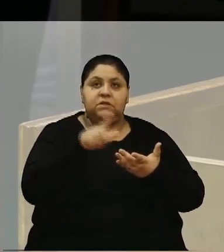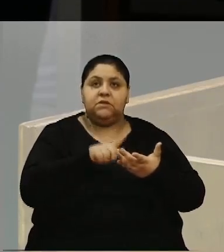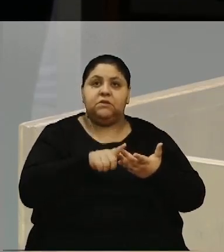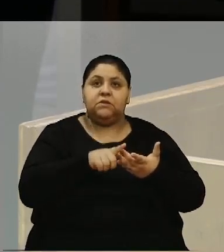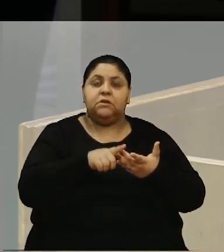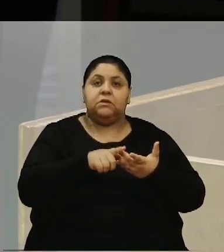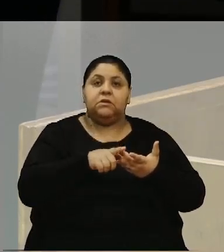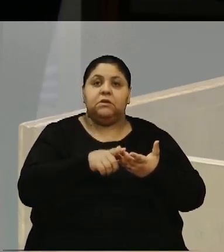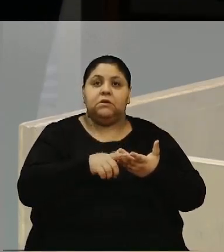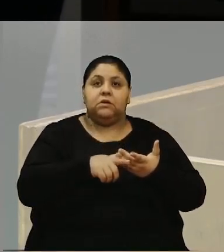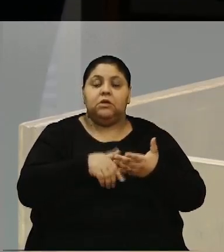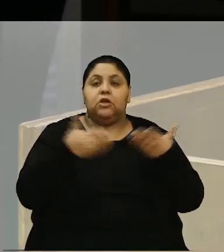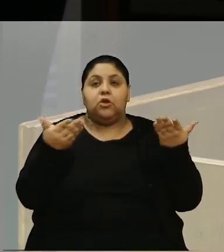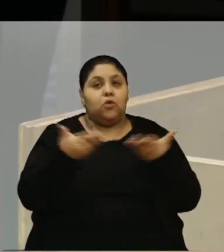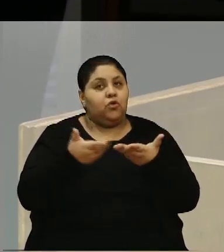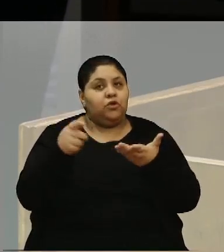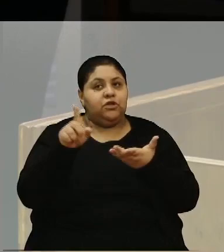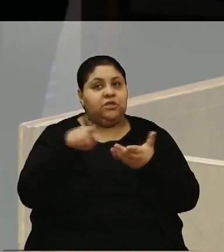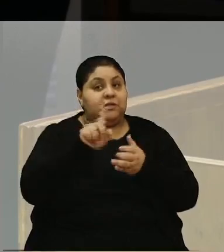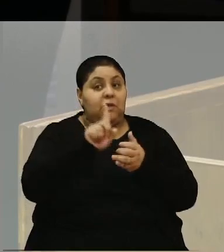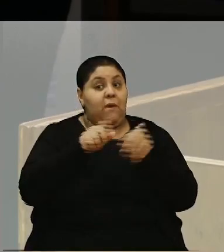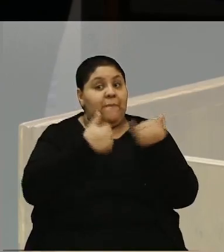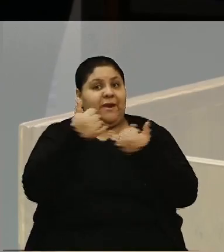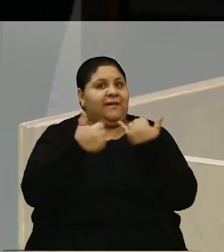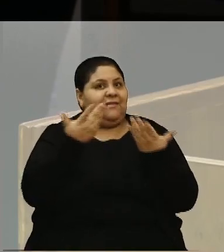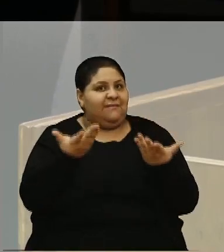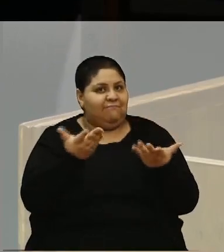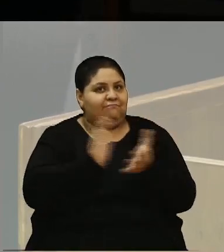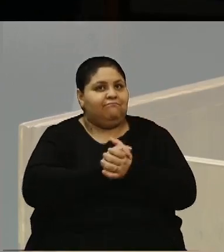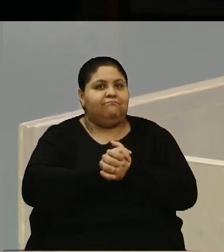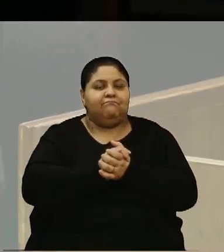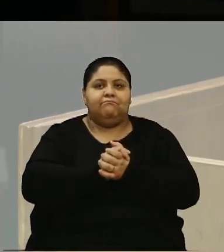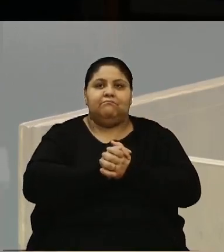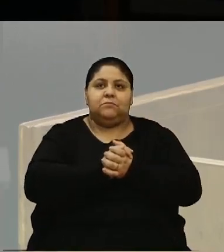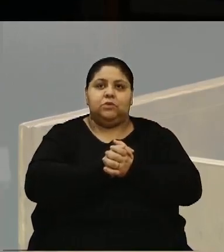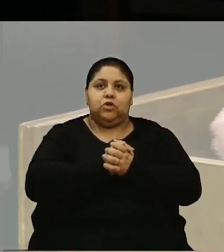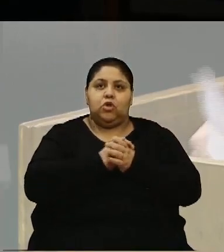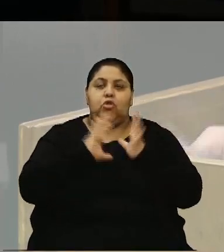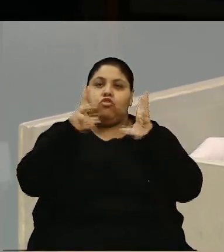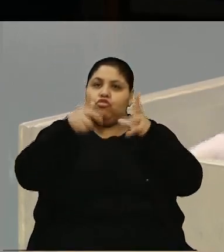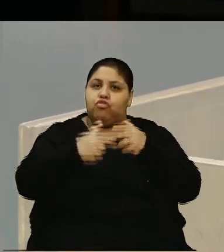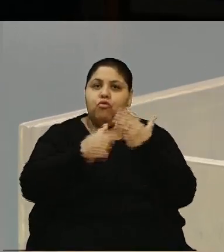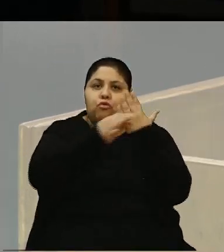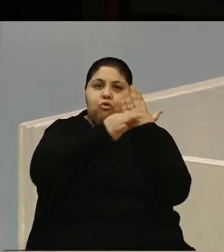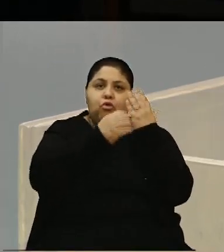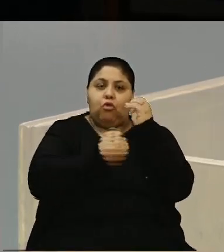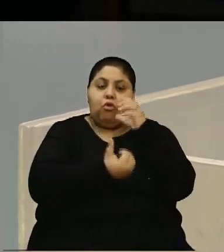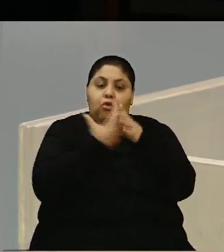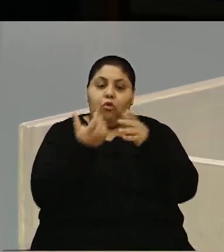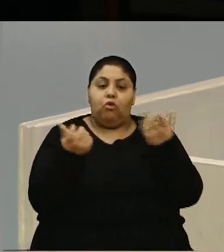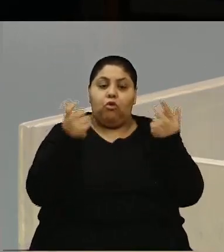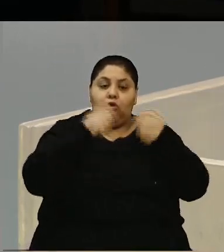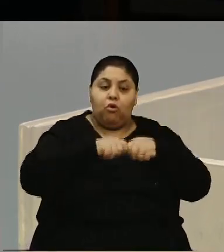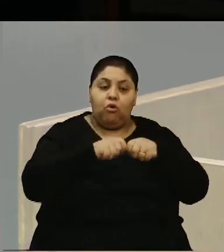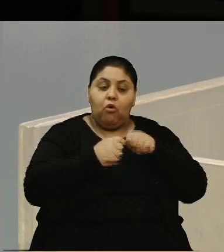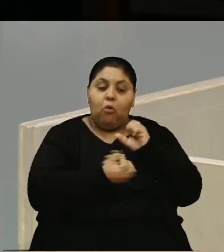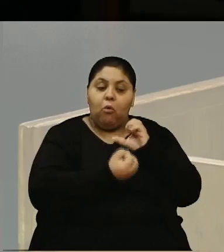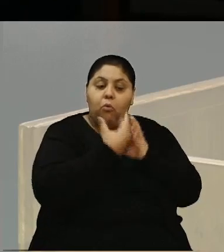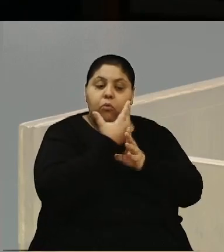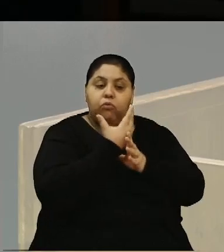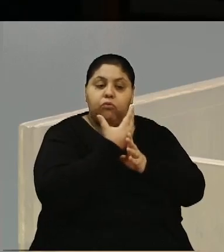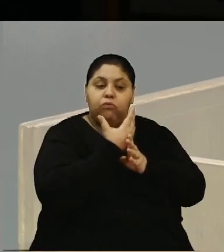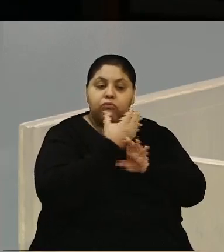ainda bem que a gente não está de brincadeira. Então, pessoal, dentre essas todas as habilidades aí surgiu, então, através da necessidade de a gente criar